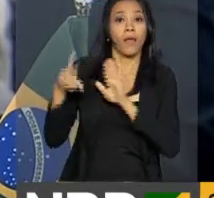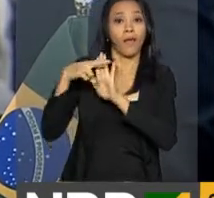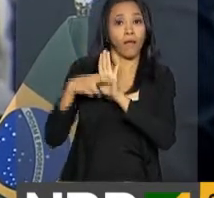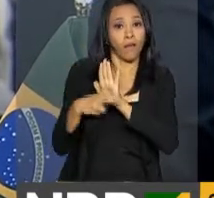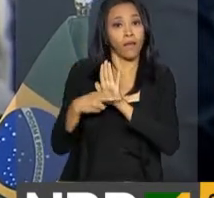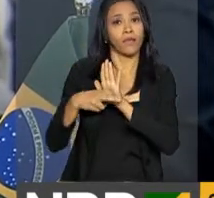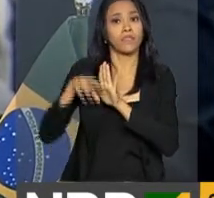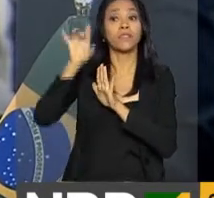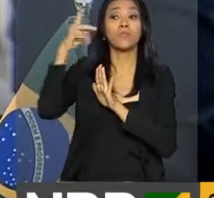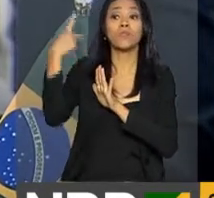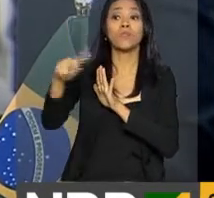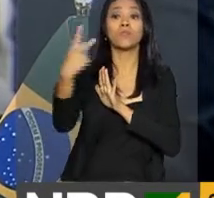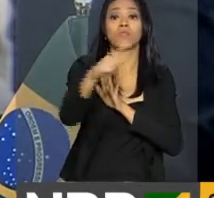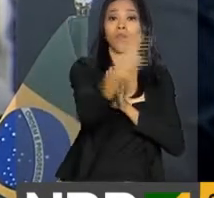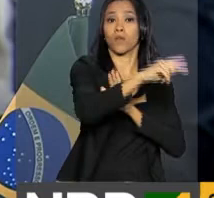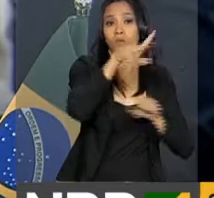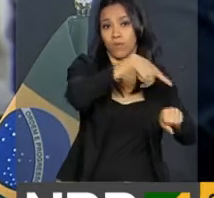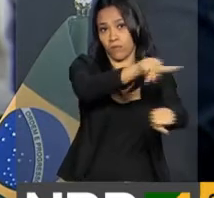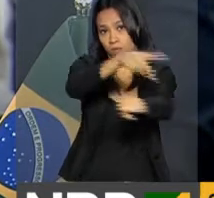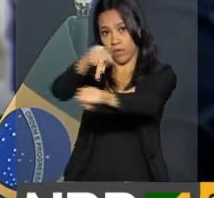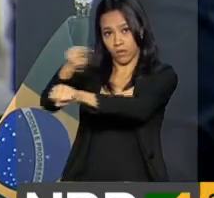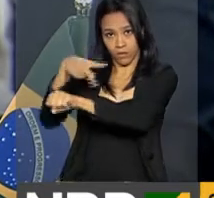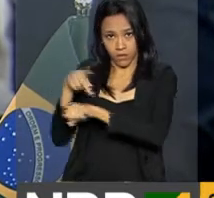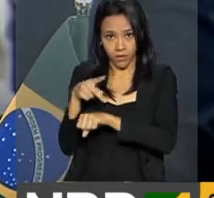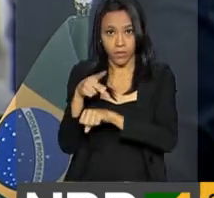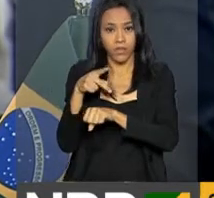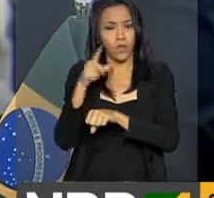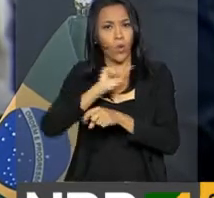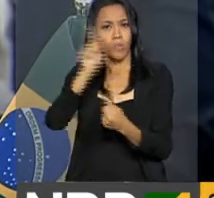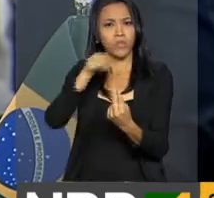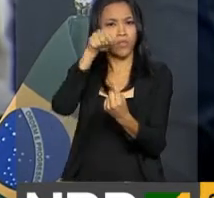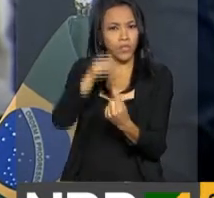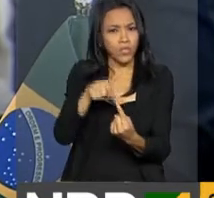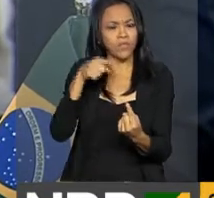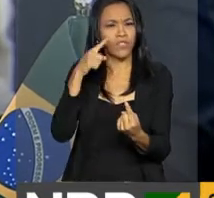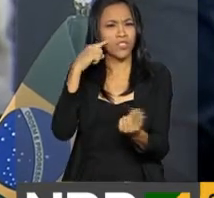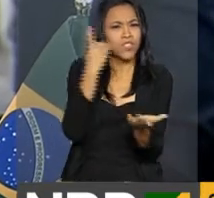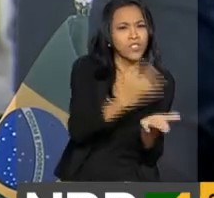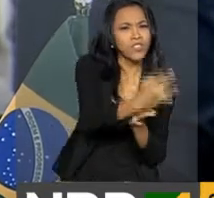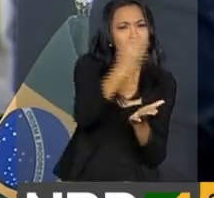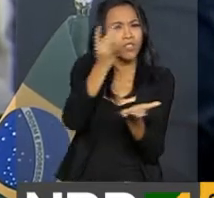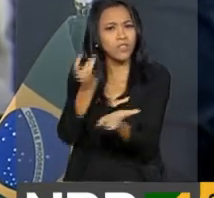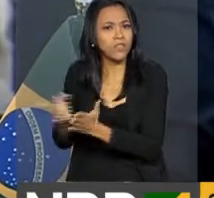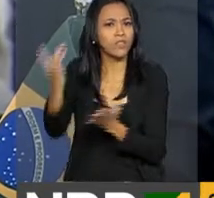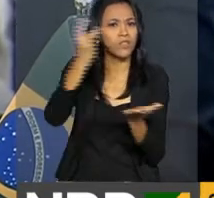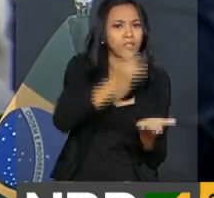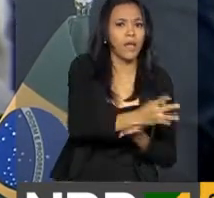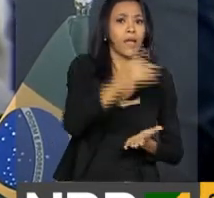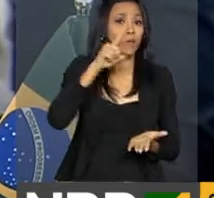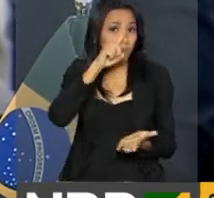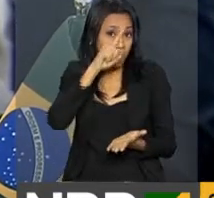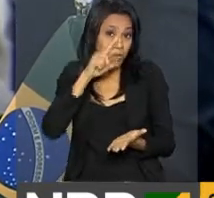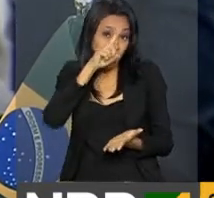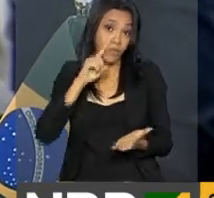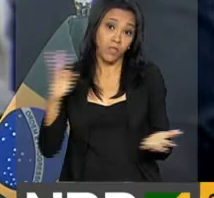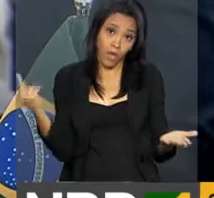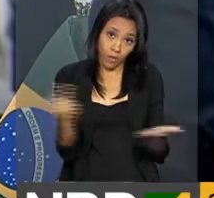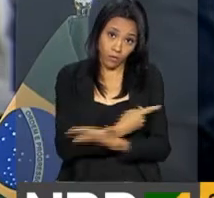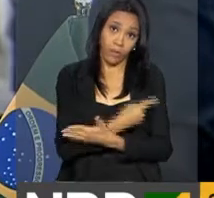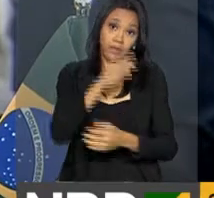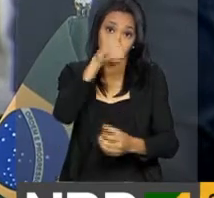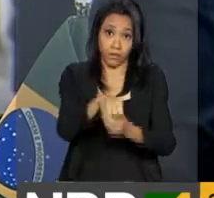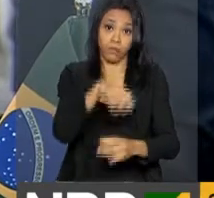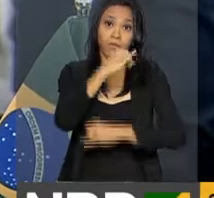um de nossos países, com vistas a mitigar os riscos de um ambiente cibernético em